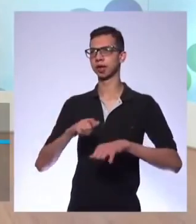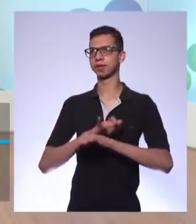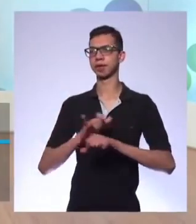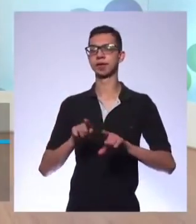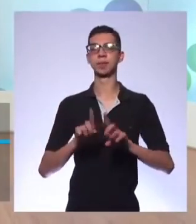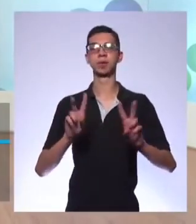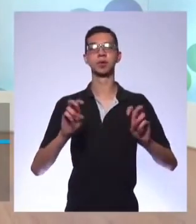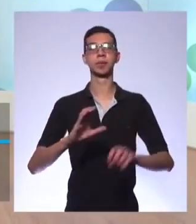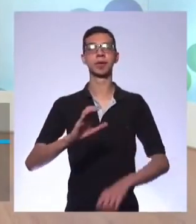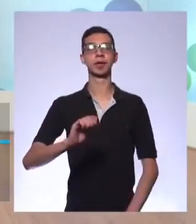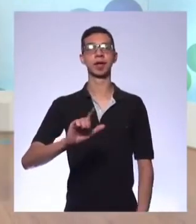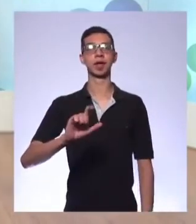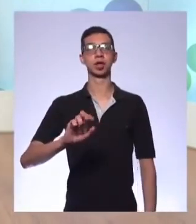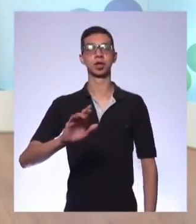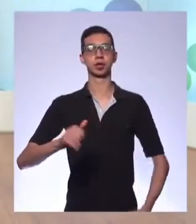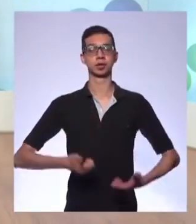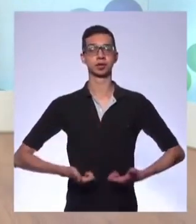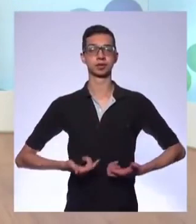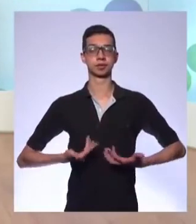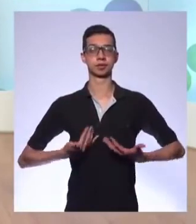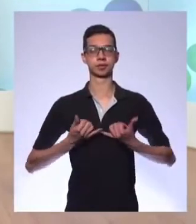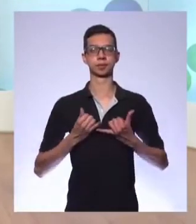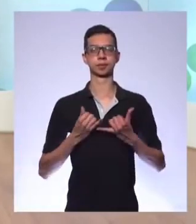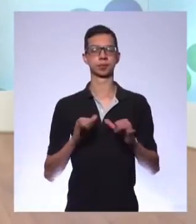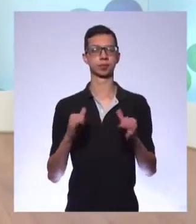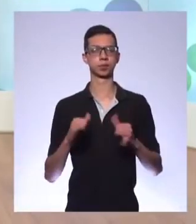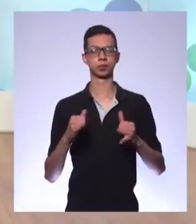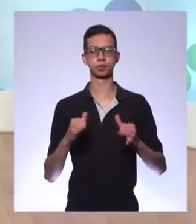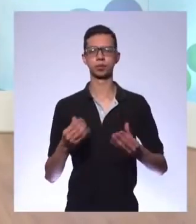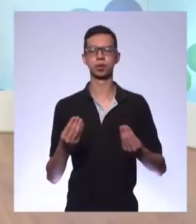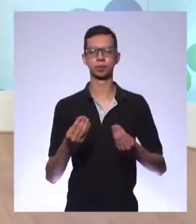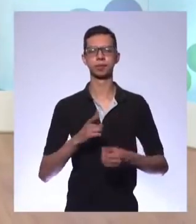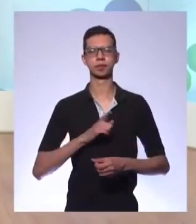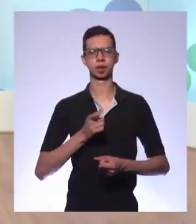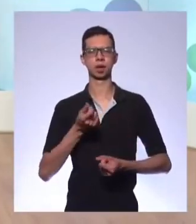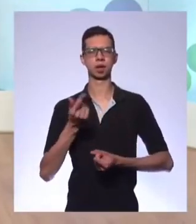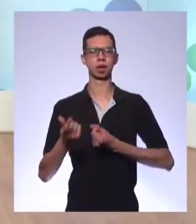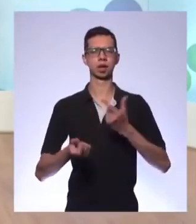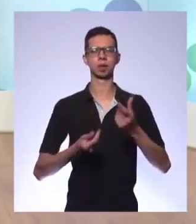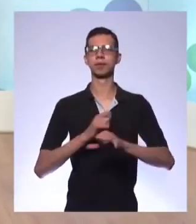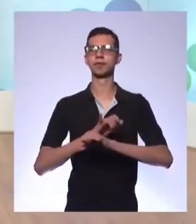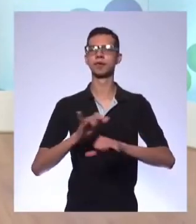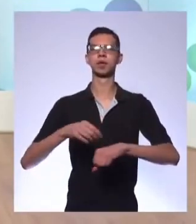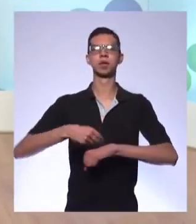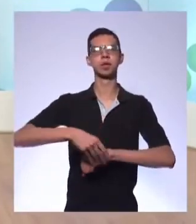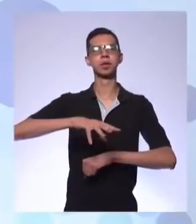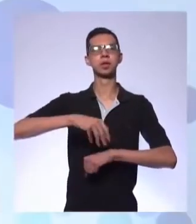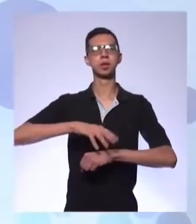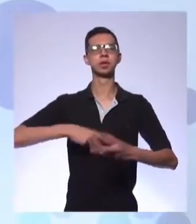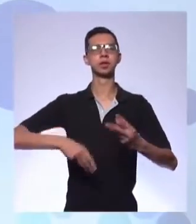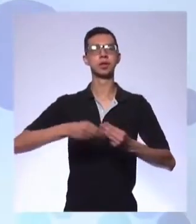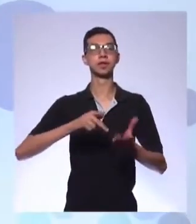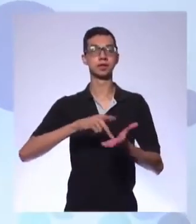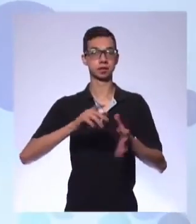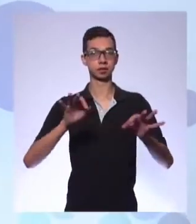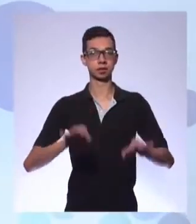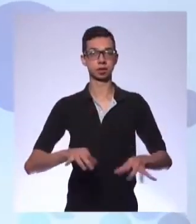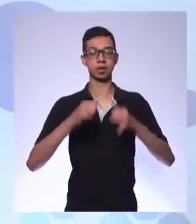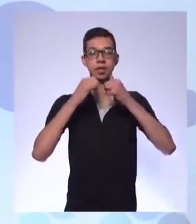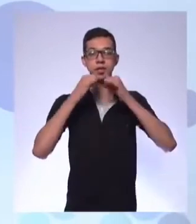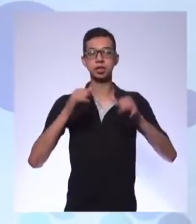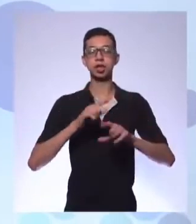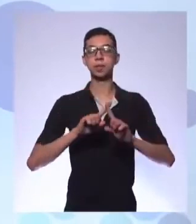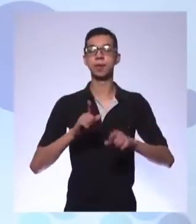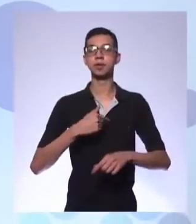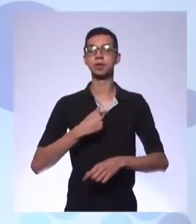Sim. traçando aí, tem algumas contribuições aí que estão certinhas, elas estão ligadas à energia e tudo mais. Ó. Eu só queria fazer uma